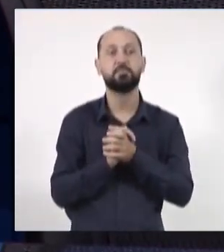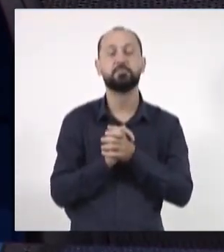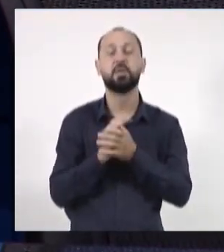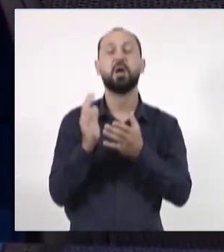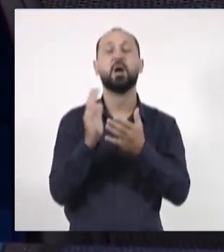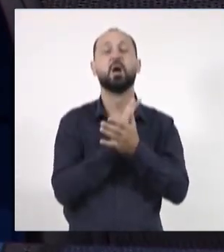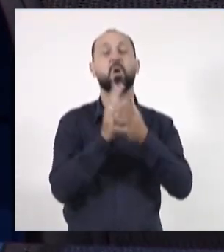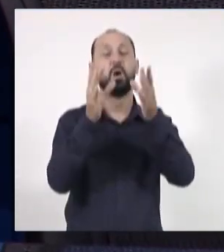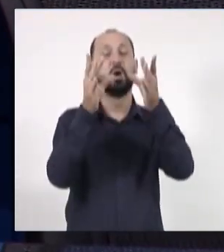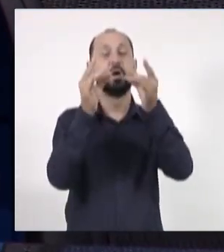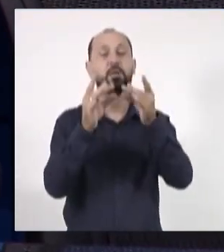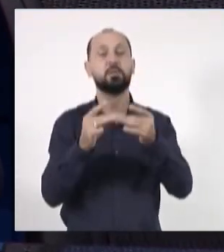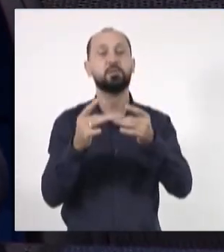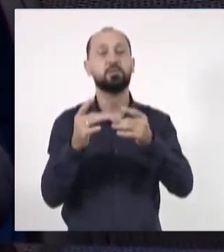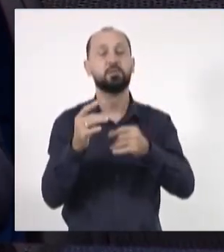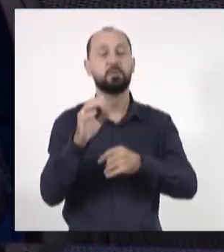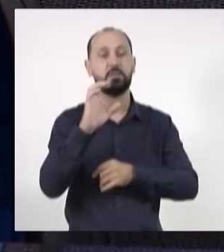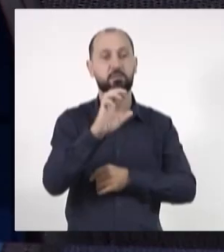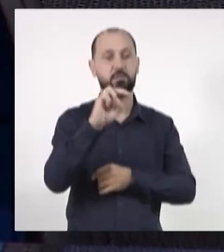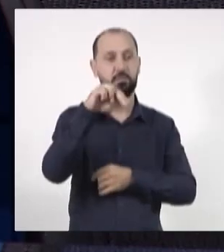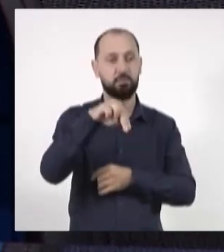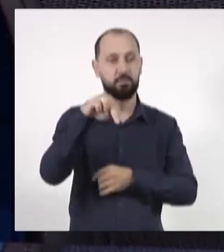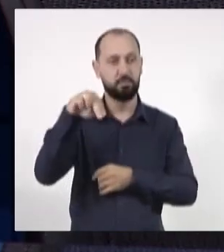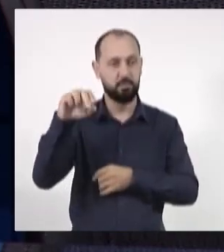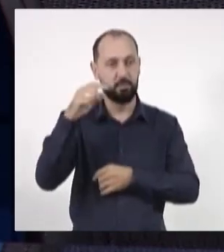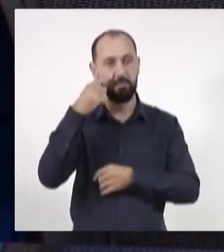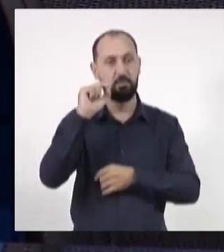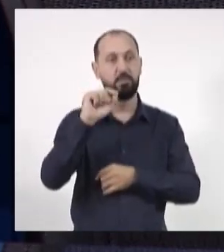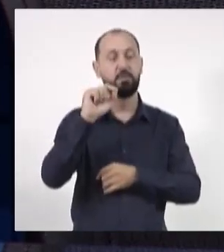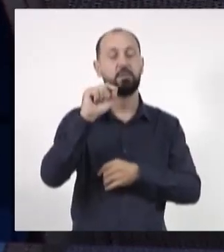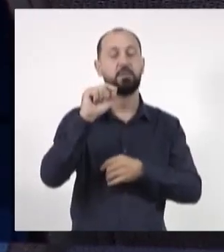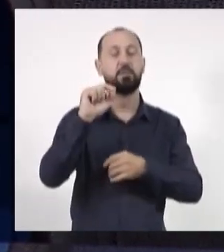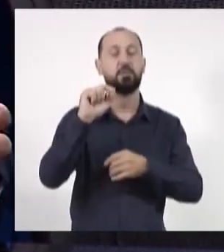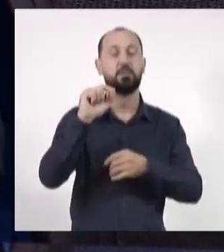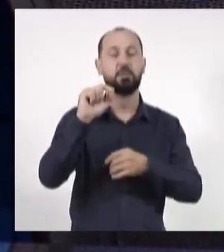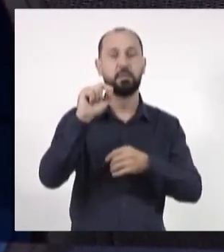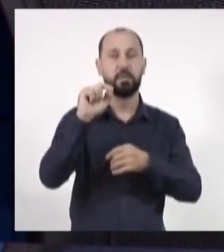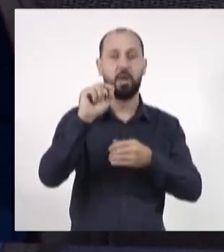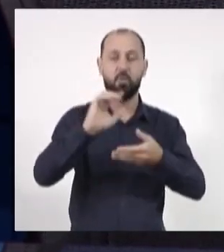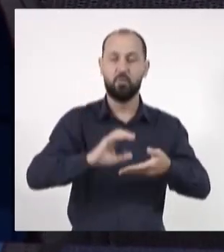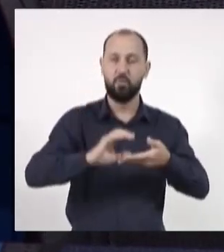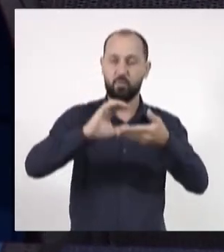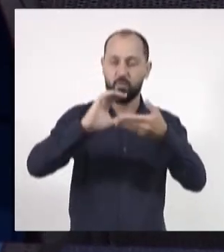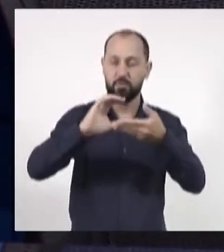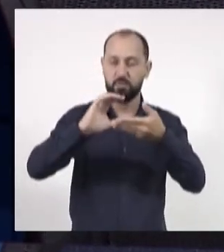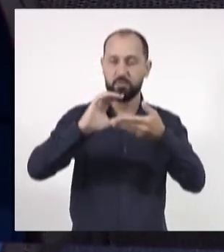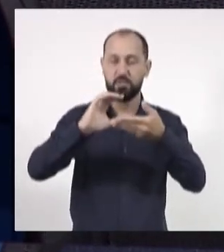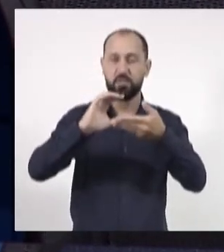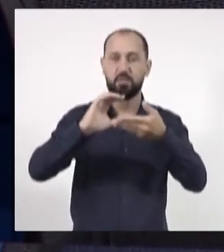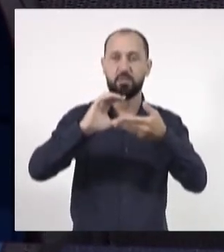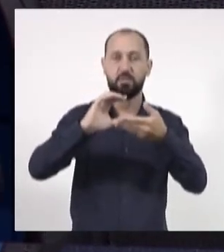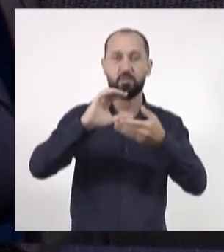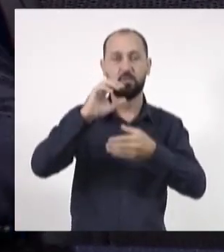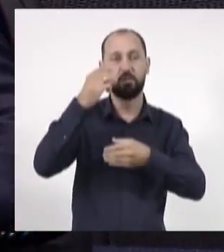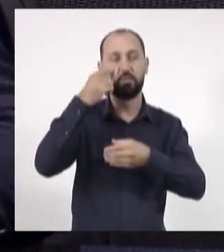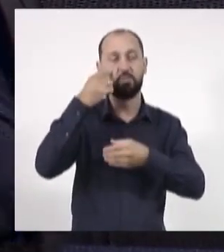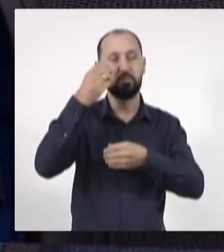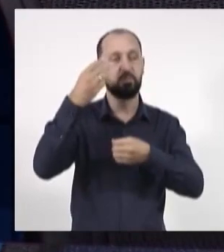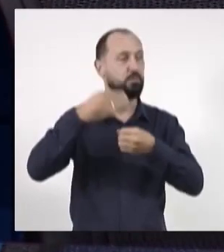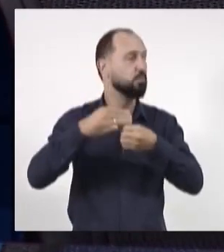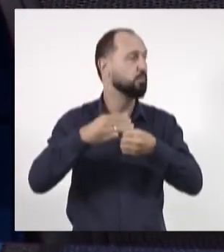alguns pontos que a CNM, Confederação Nacional dos Municípios, requer, né? E que desses